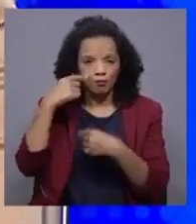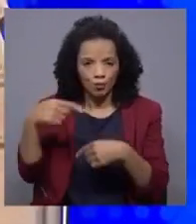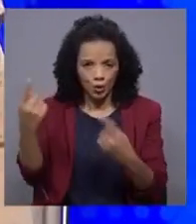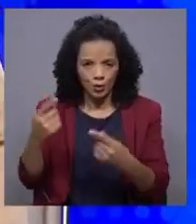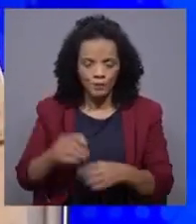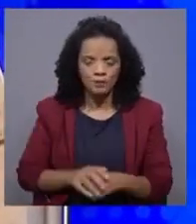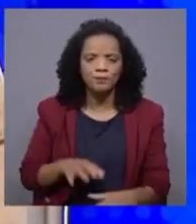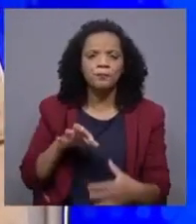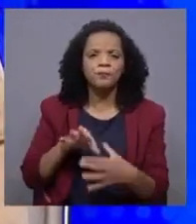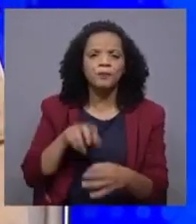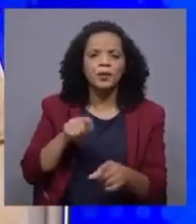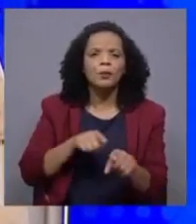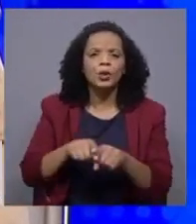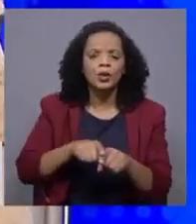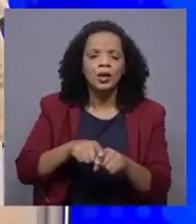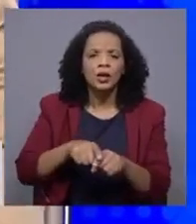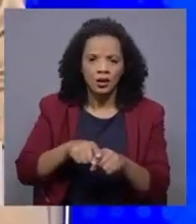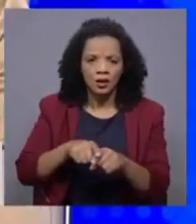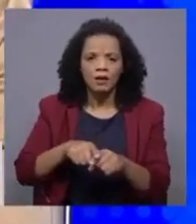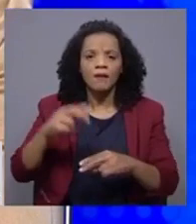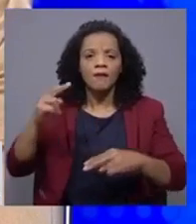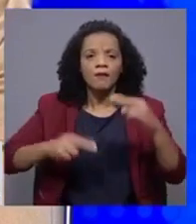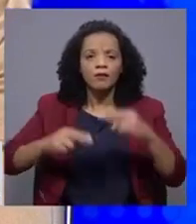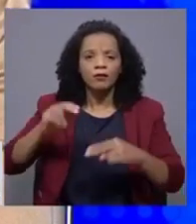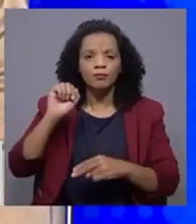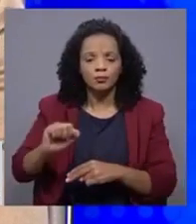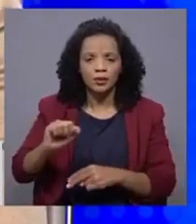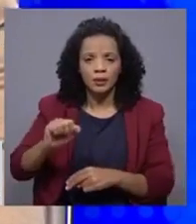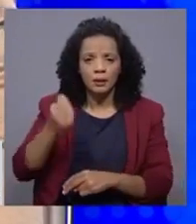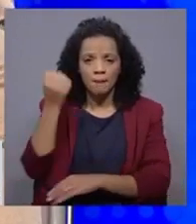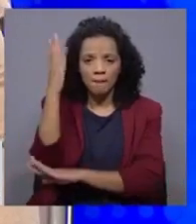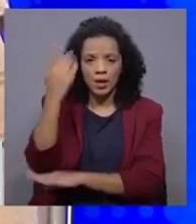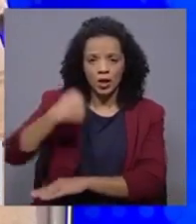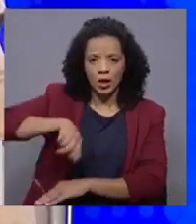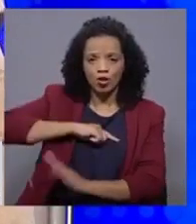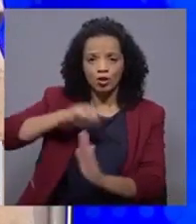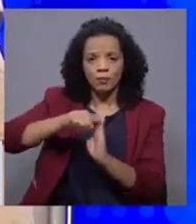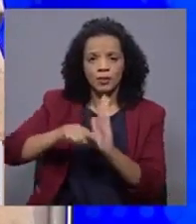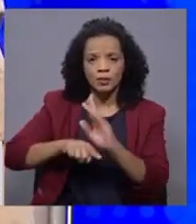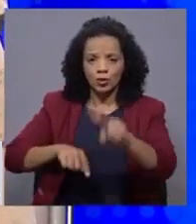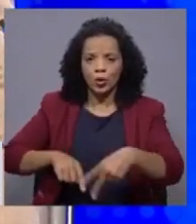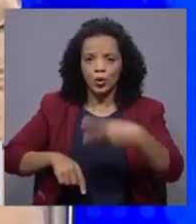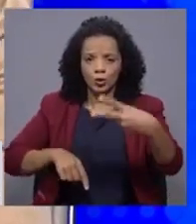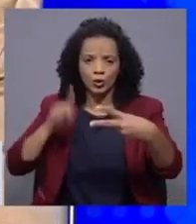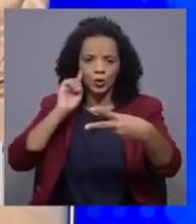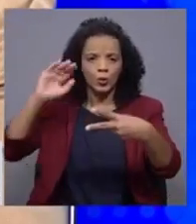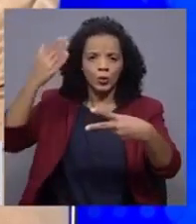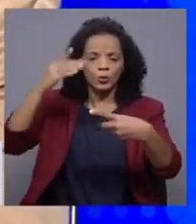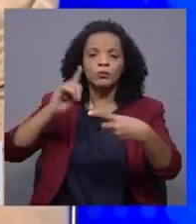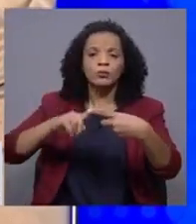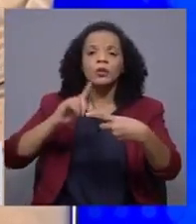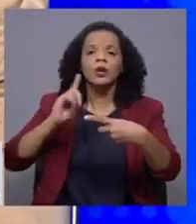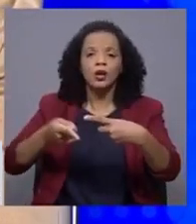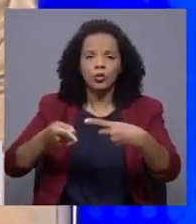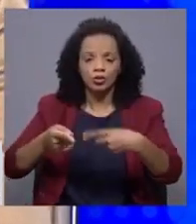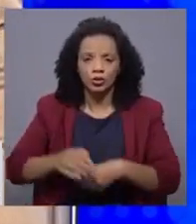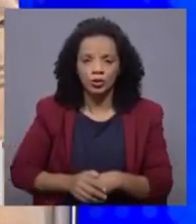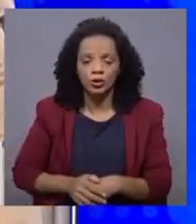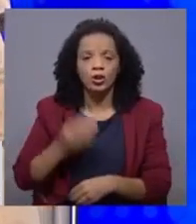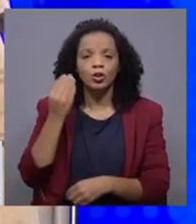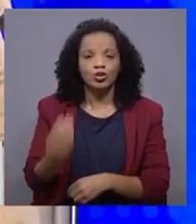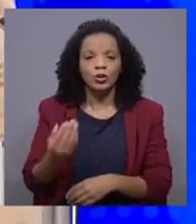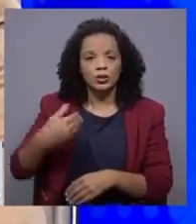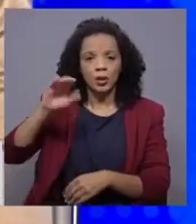no que respeita àquela que é a política fiscal do PAN, nós temos-nos pugnado por dois princípios basilares essenciais. Por um lado, garantir uma maior